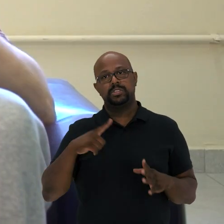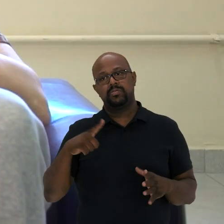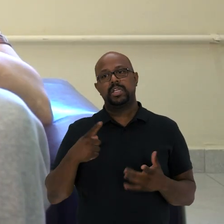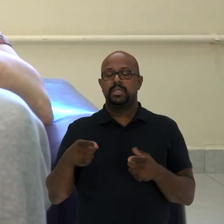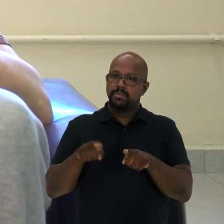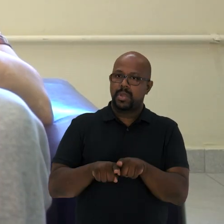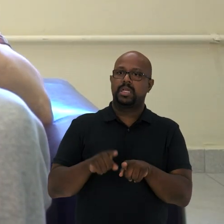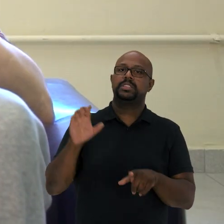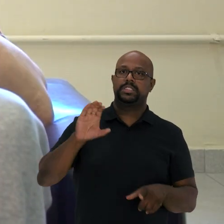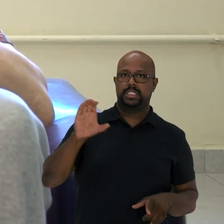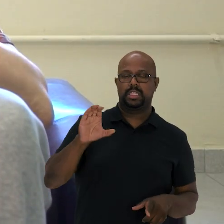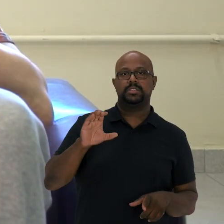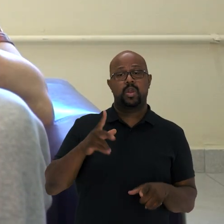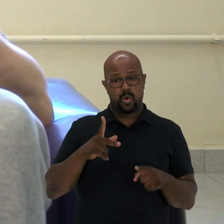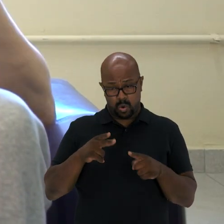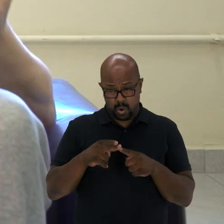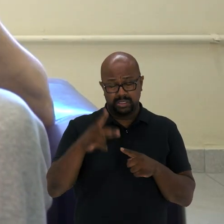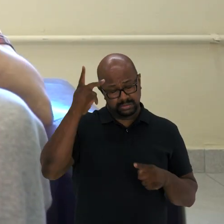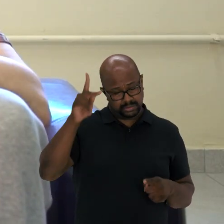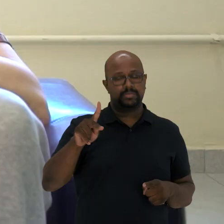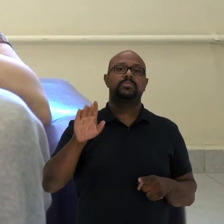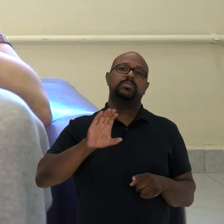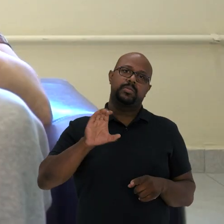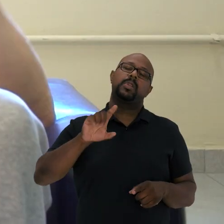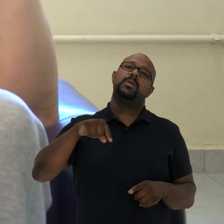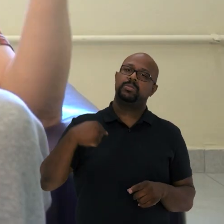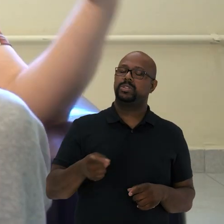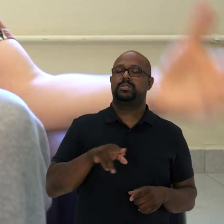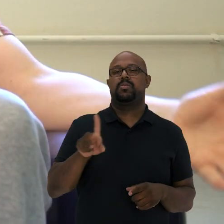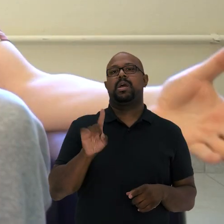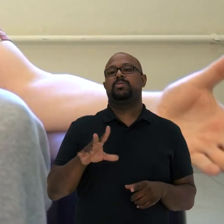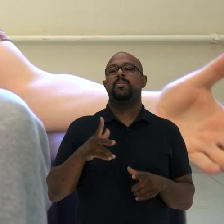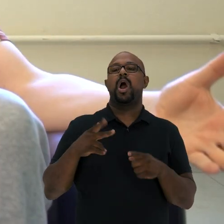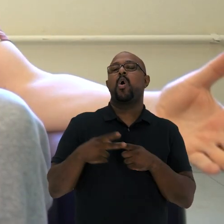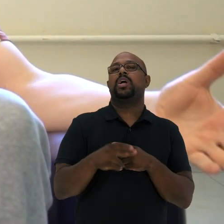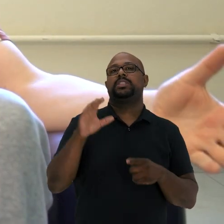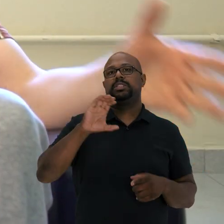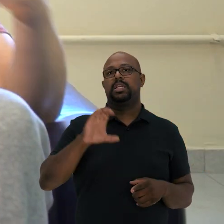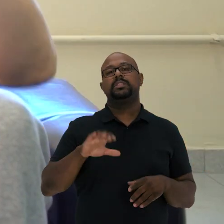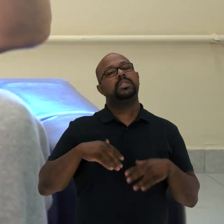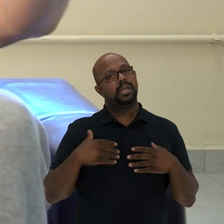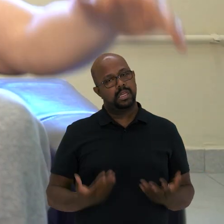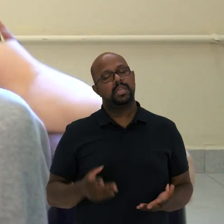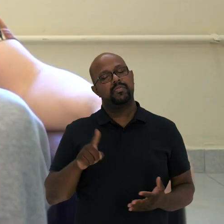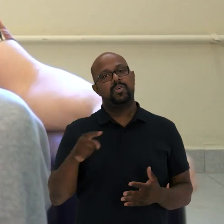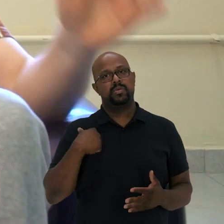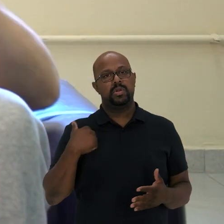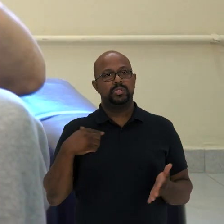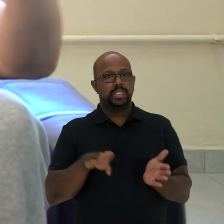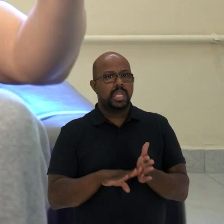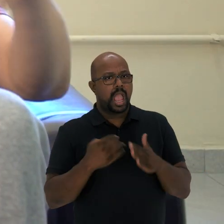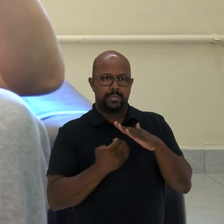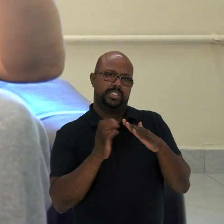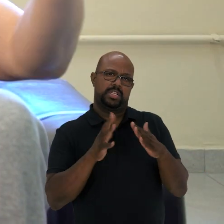desde que houvesse a parte científica. Na verdade, o corte seria feito para corte científico e depois ele acabou não sendo feito para corte científico. Então aí foi que, quando